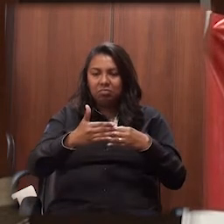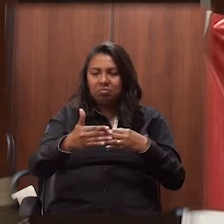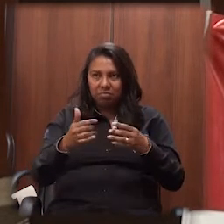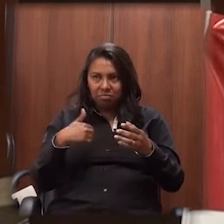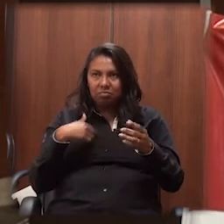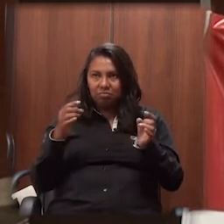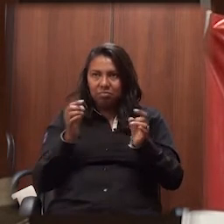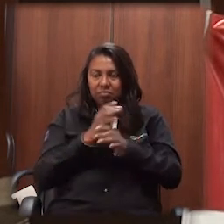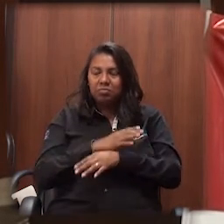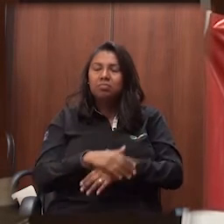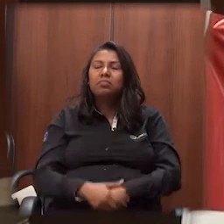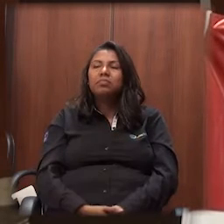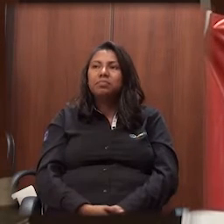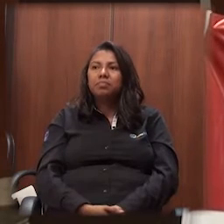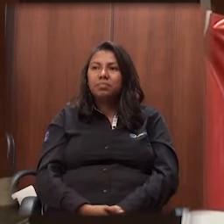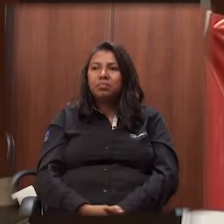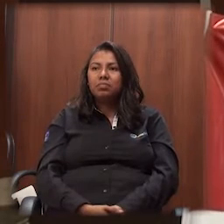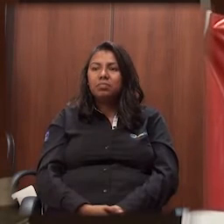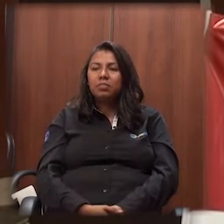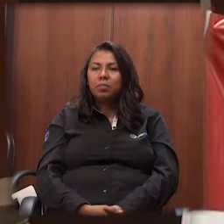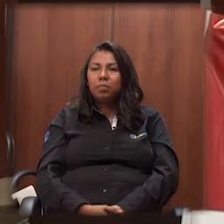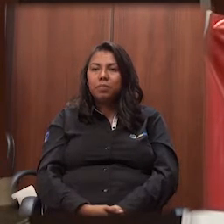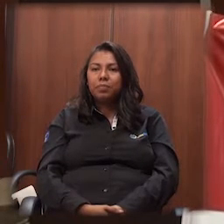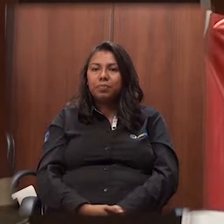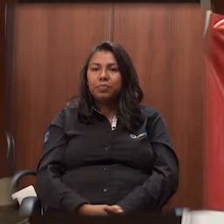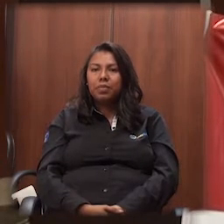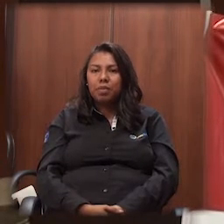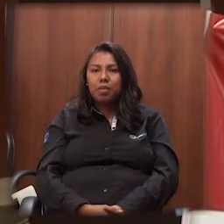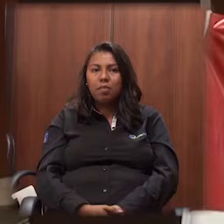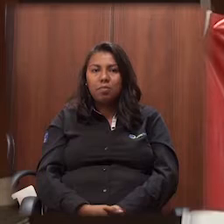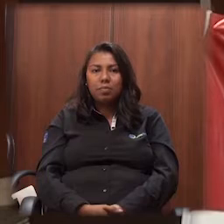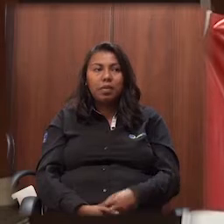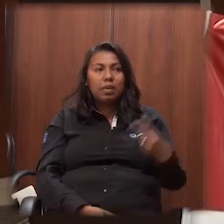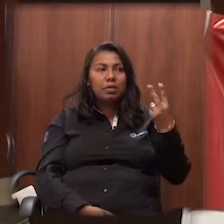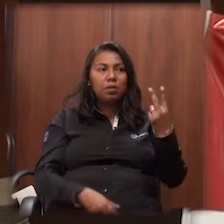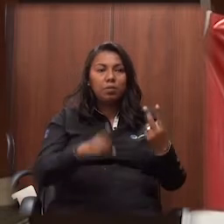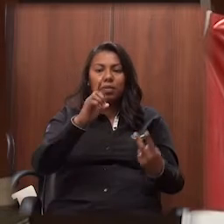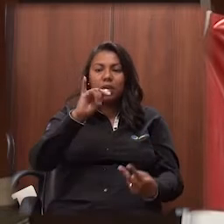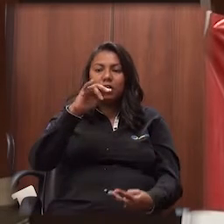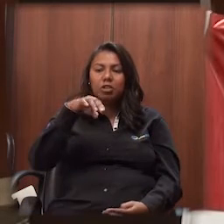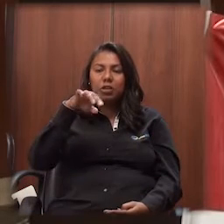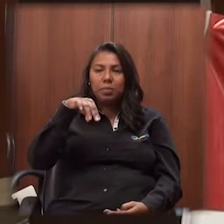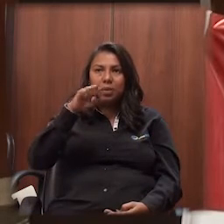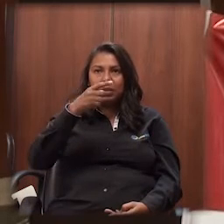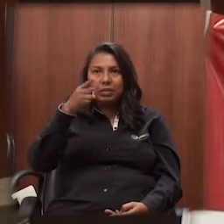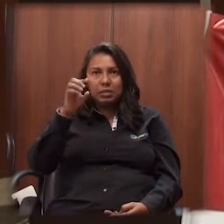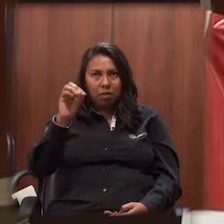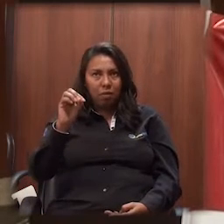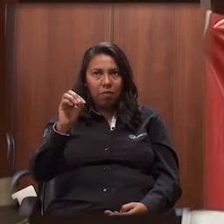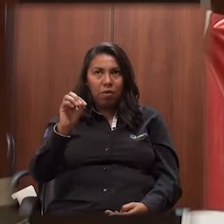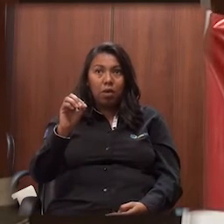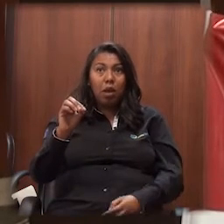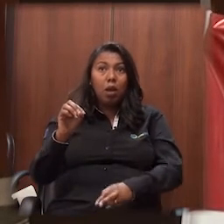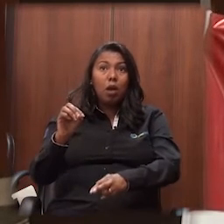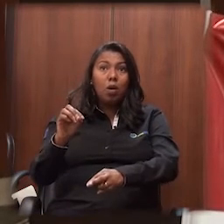contribuição nesse debate, trabalhar numa segunda dimensão os resultados desse primeiro mapeamento com base no